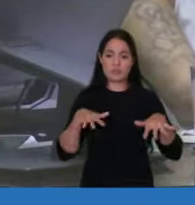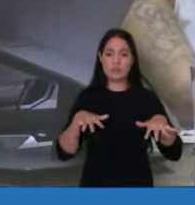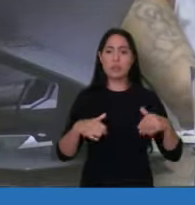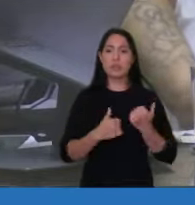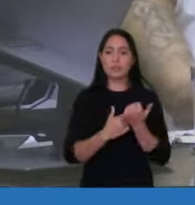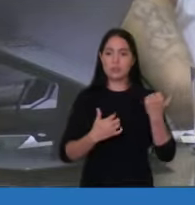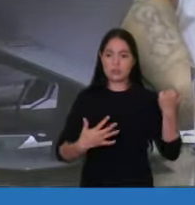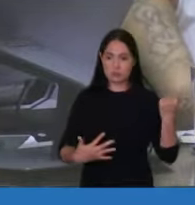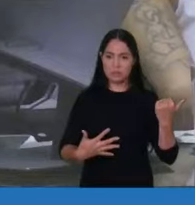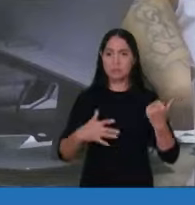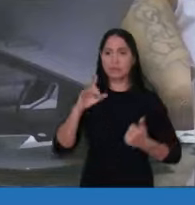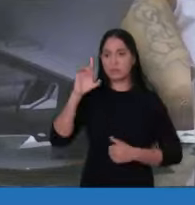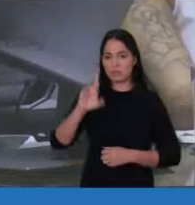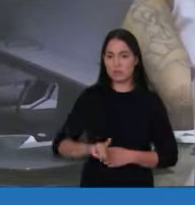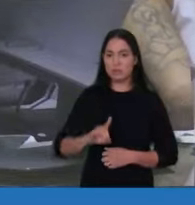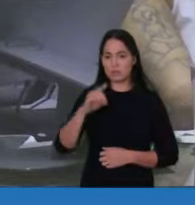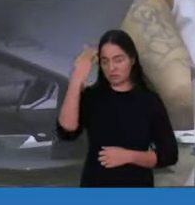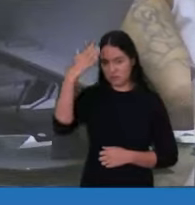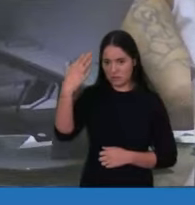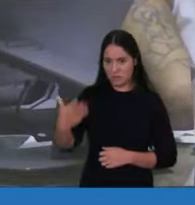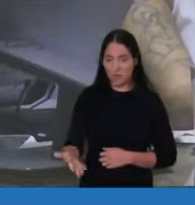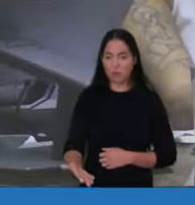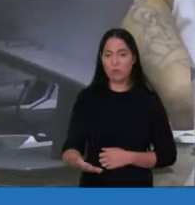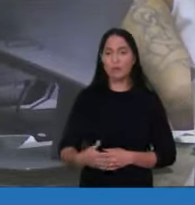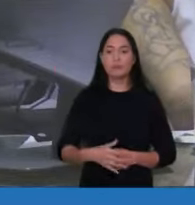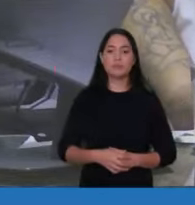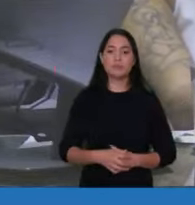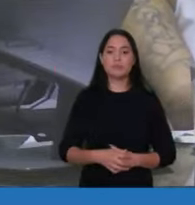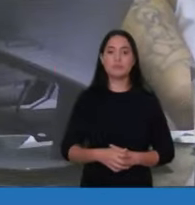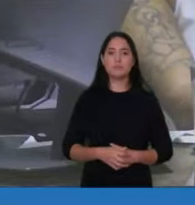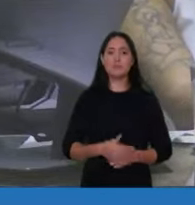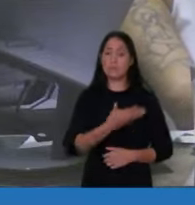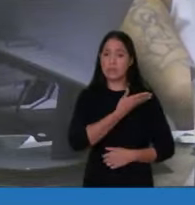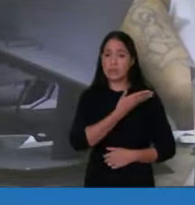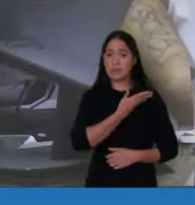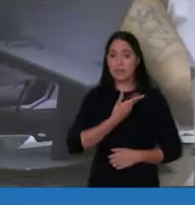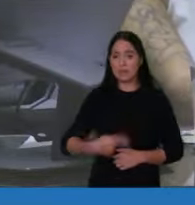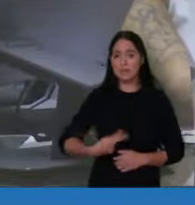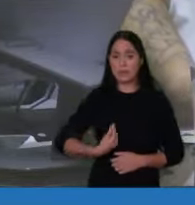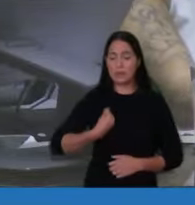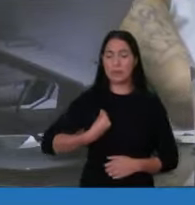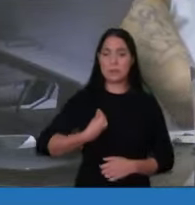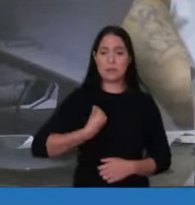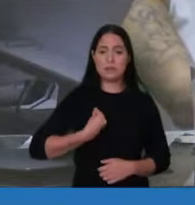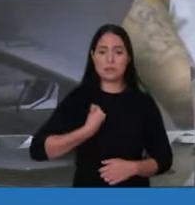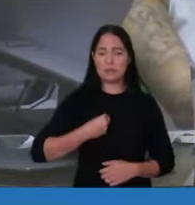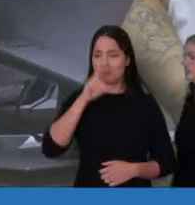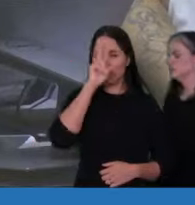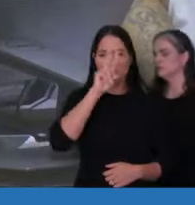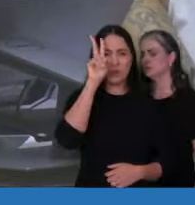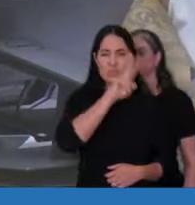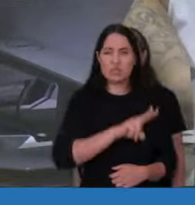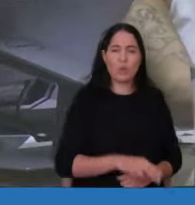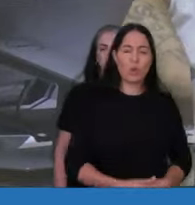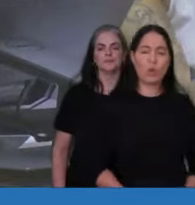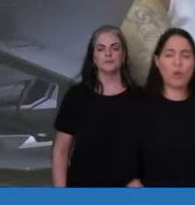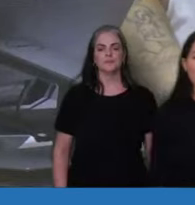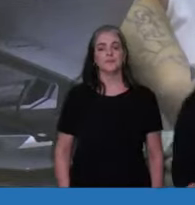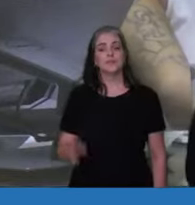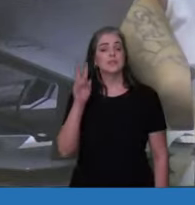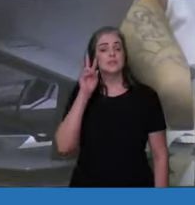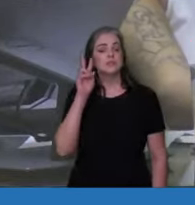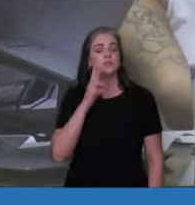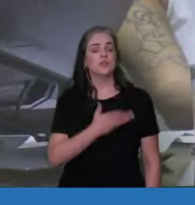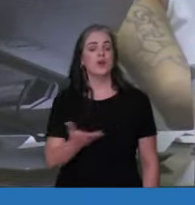casa, apenas por isso essa honra. As colegas aqui presentes têm uma história de vida e de luta